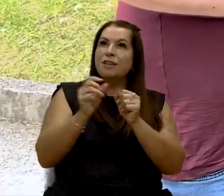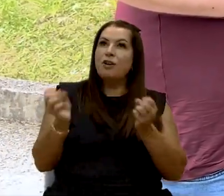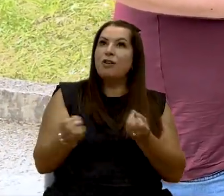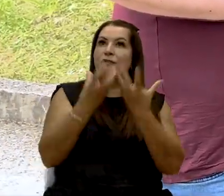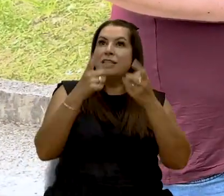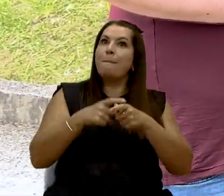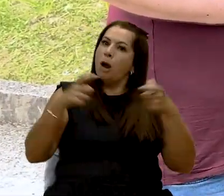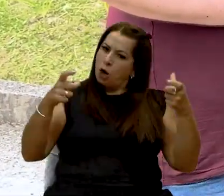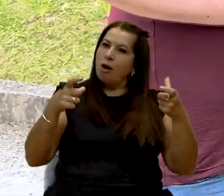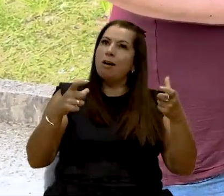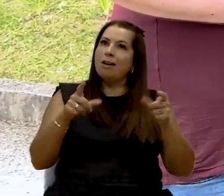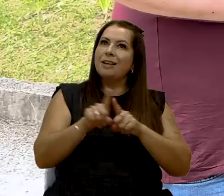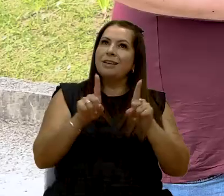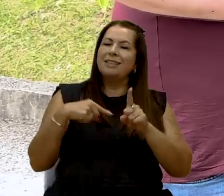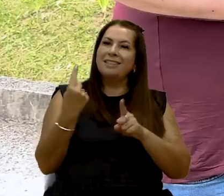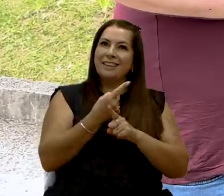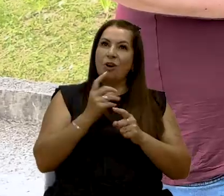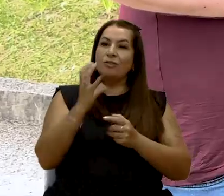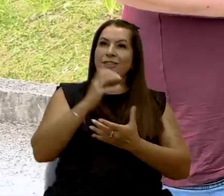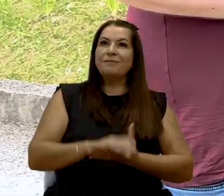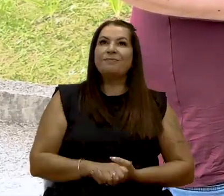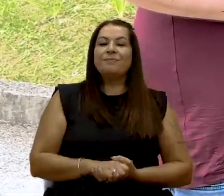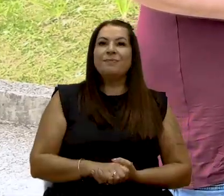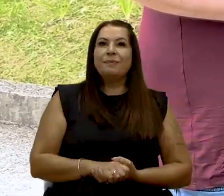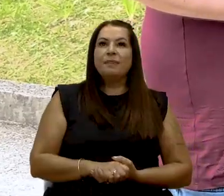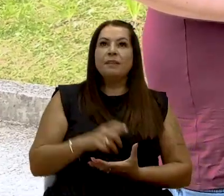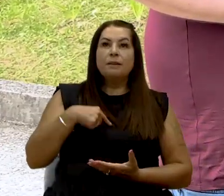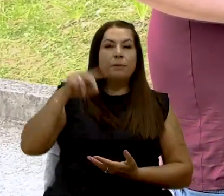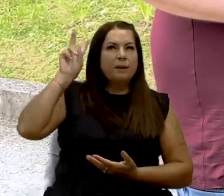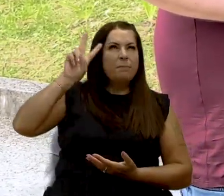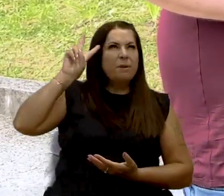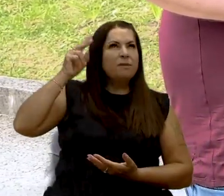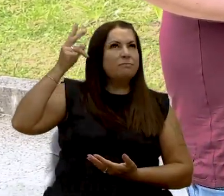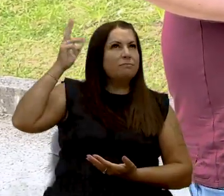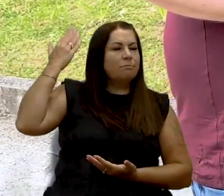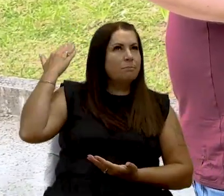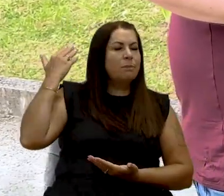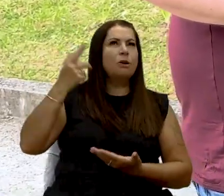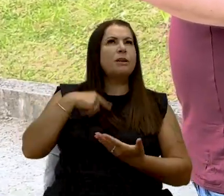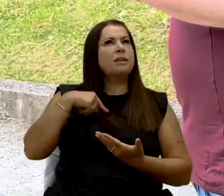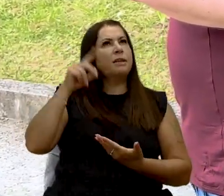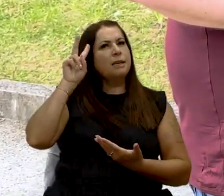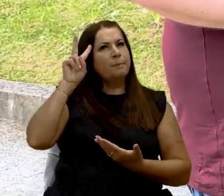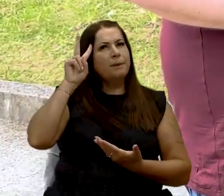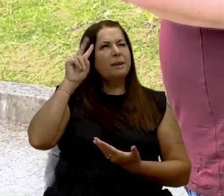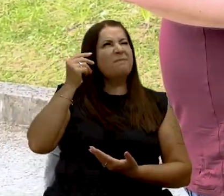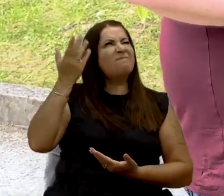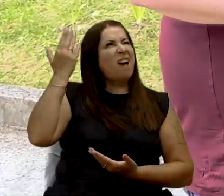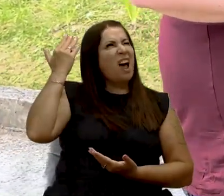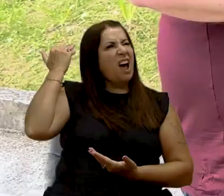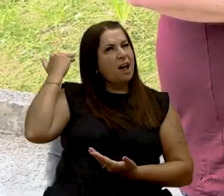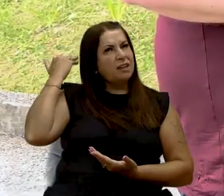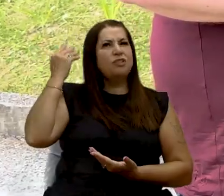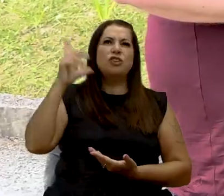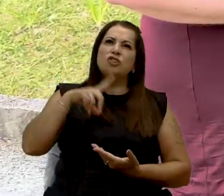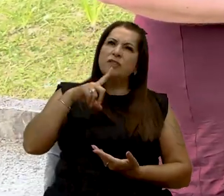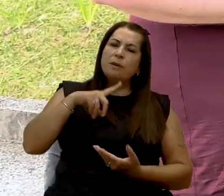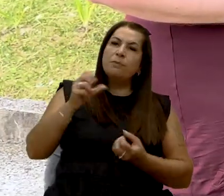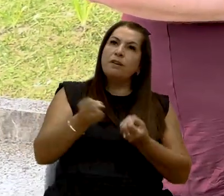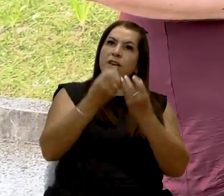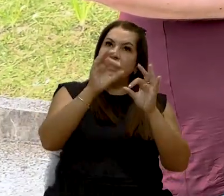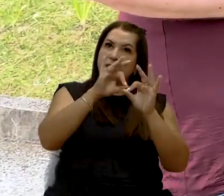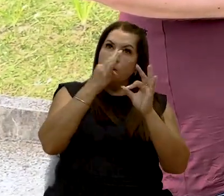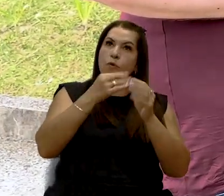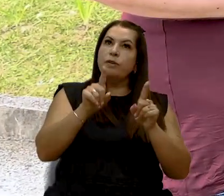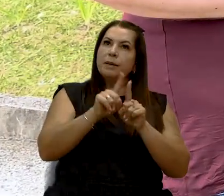na nossa festa maior o Fala Vereador. Muito bem. Vereadora, estava recordando algumas memórias e me veio uma bem antiga que já tivemos